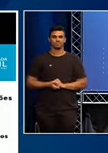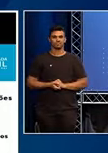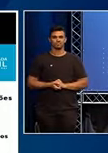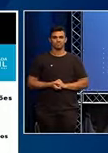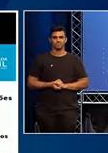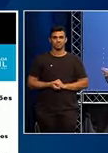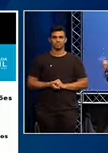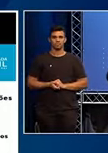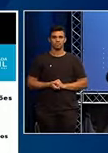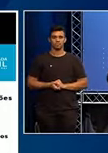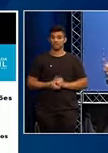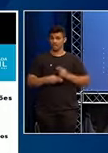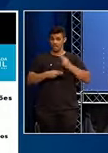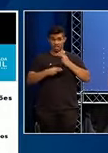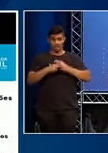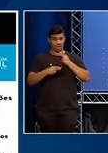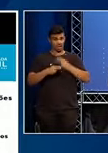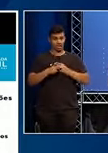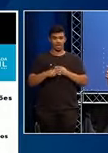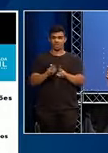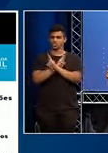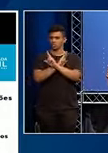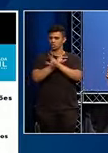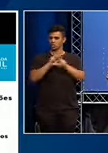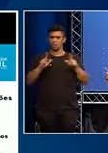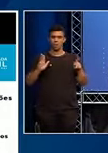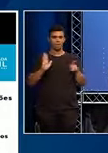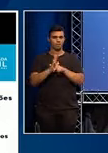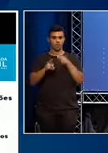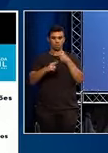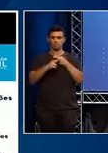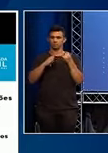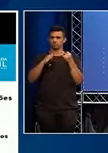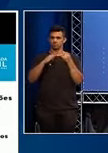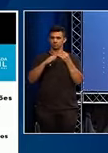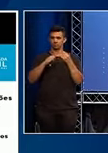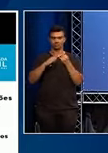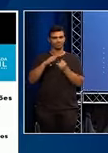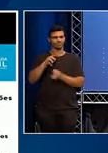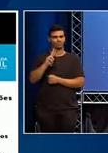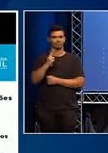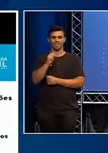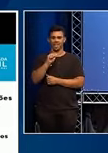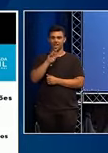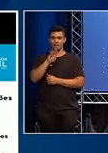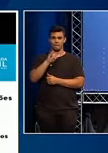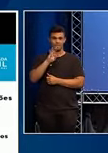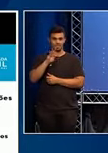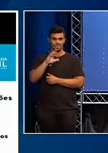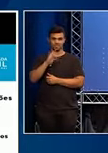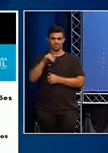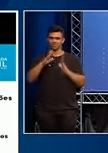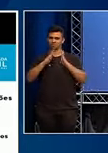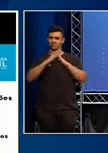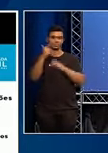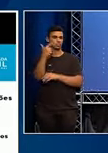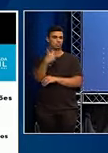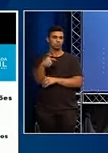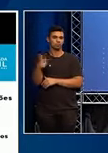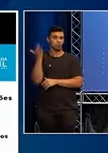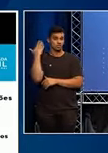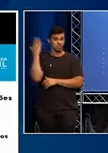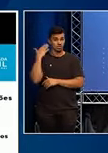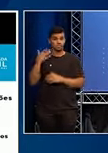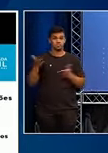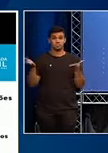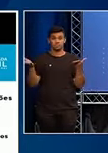A Caixa não era o banco da habitação em governos anteriores, era o 4º. Se você é o banco